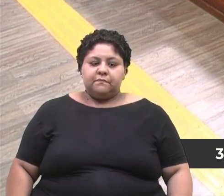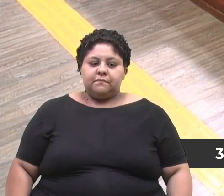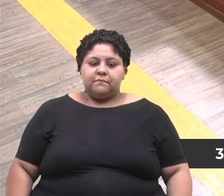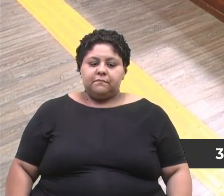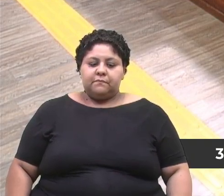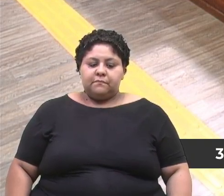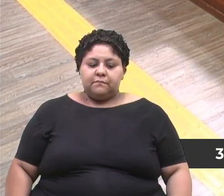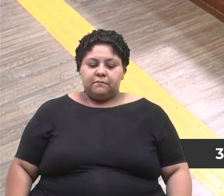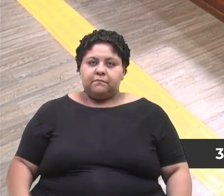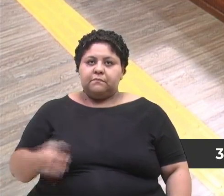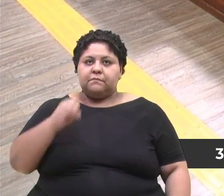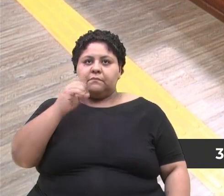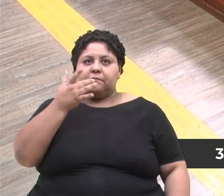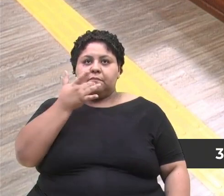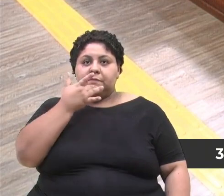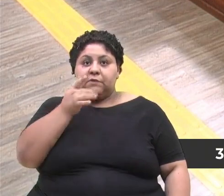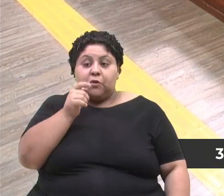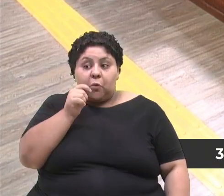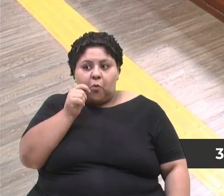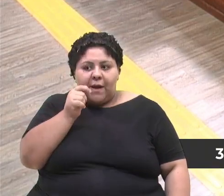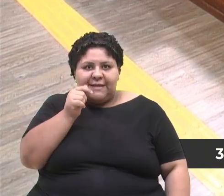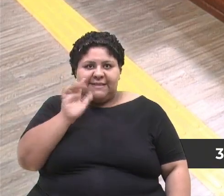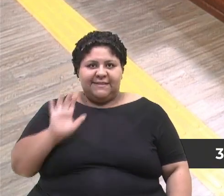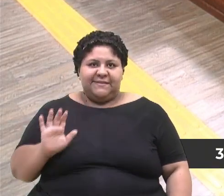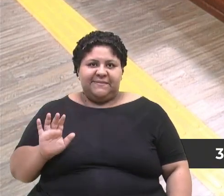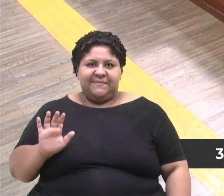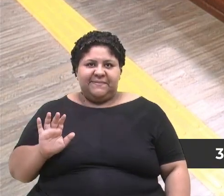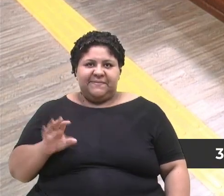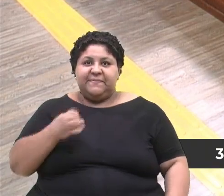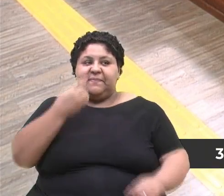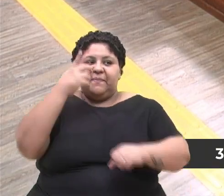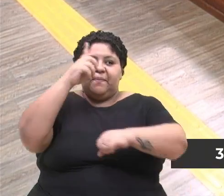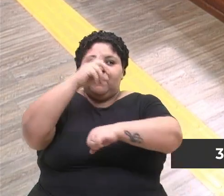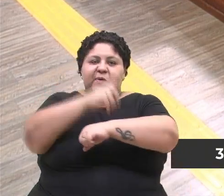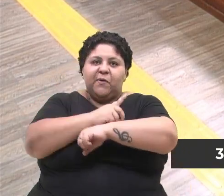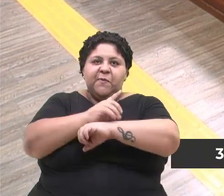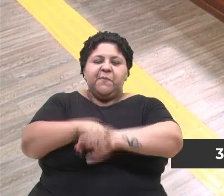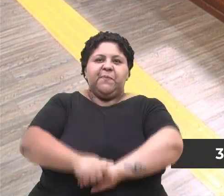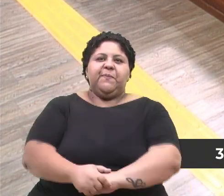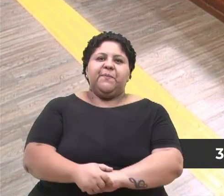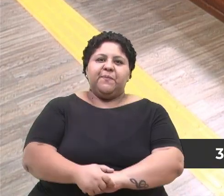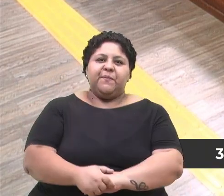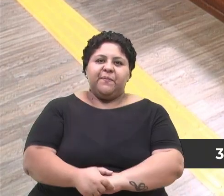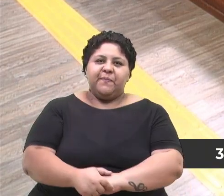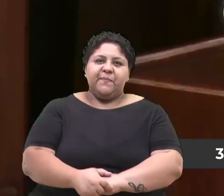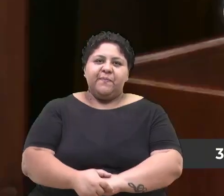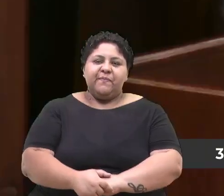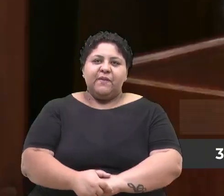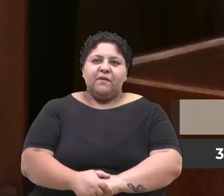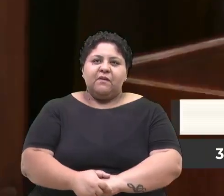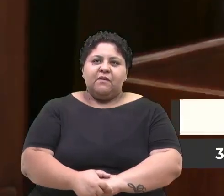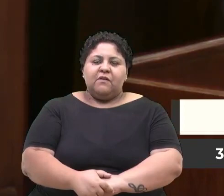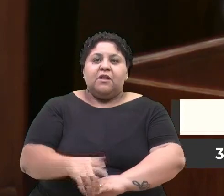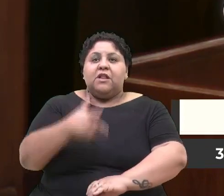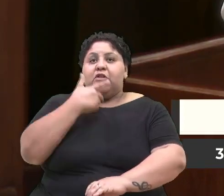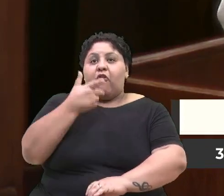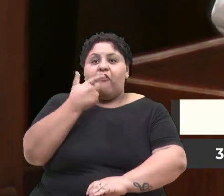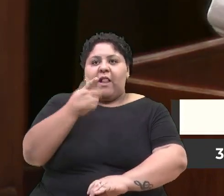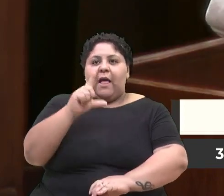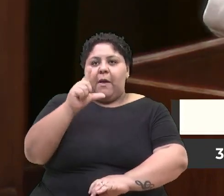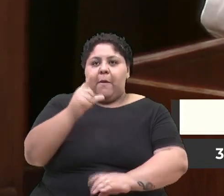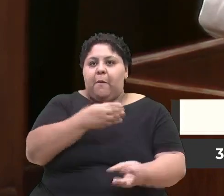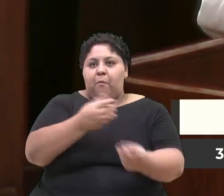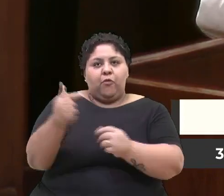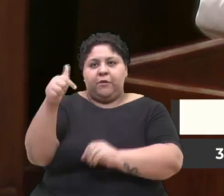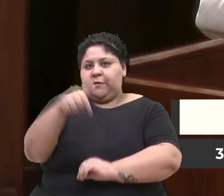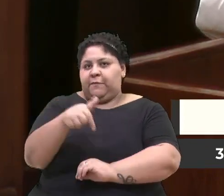Boa tarde, quase, né? Bom dia, então. Eu não vou ocupar muito tempo, porque eu não